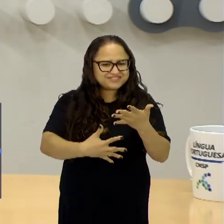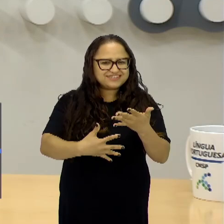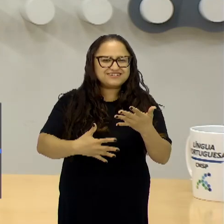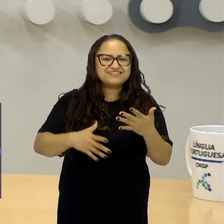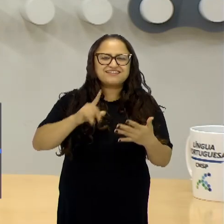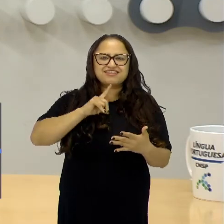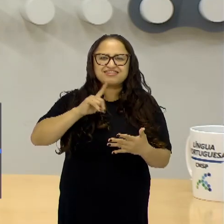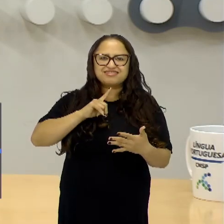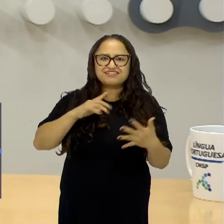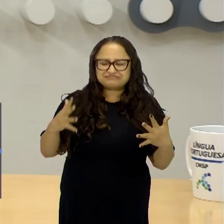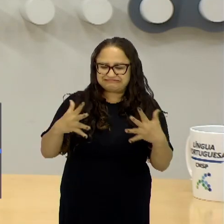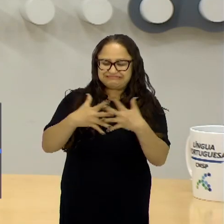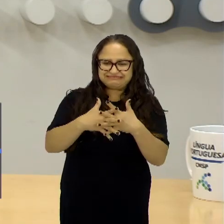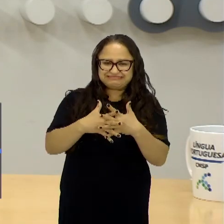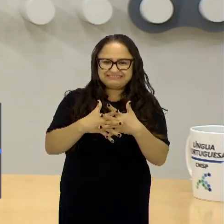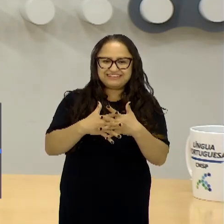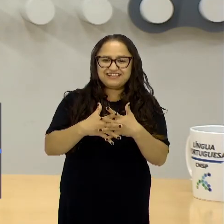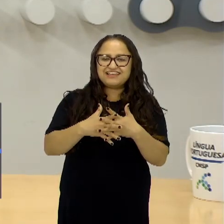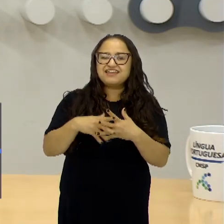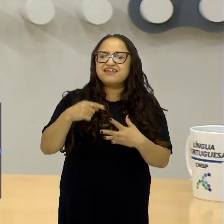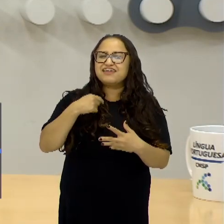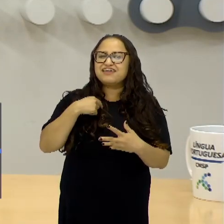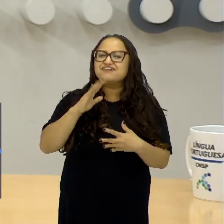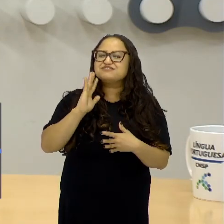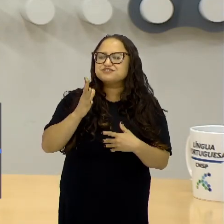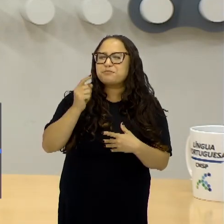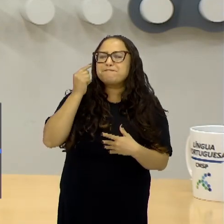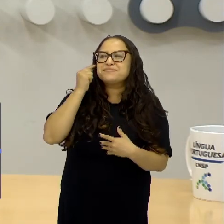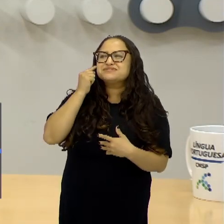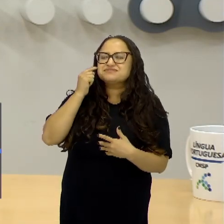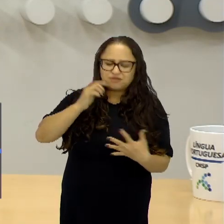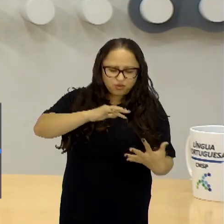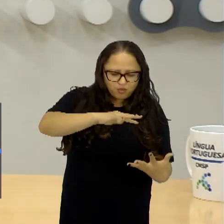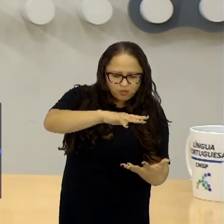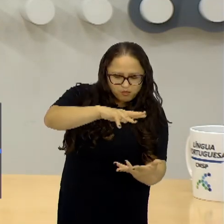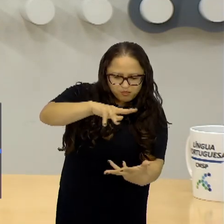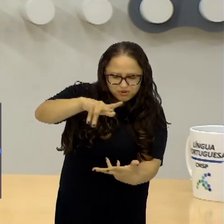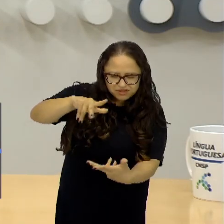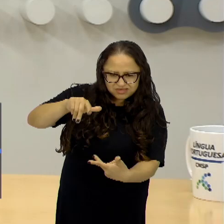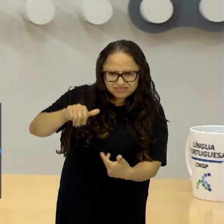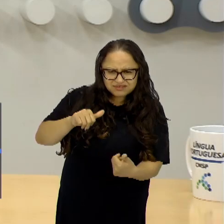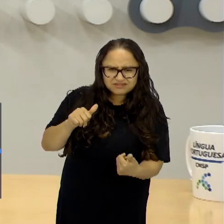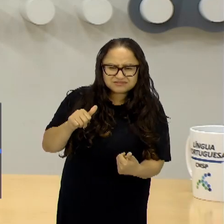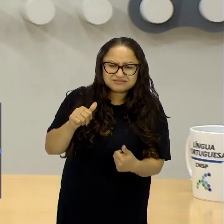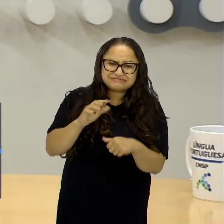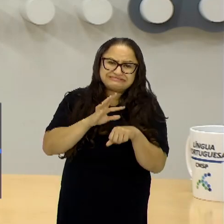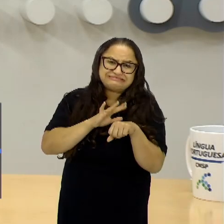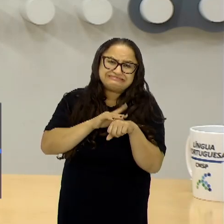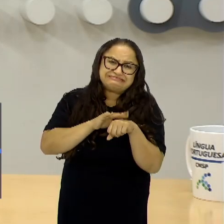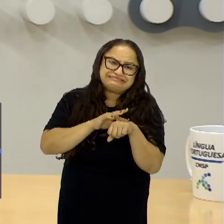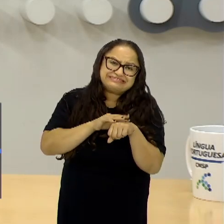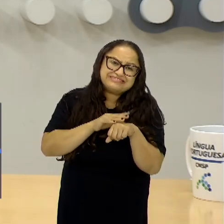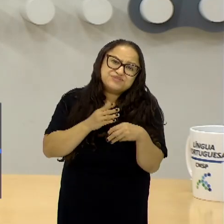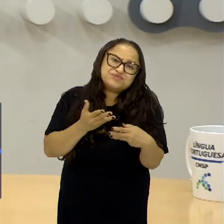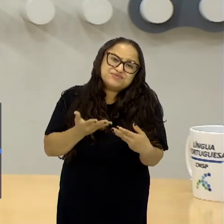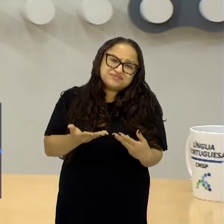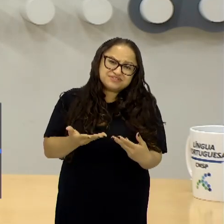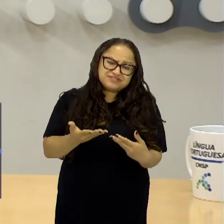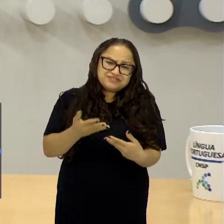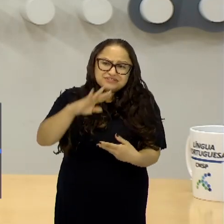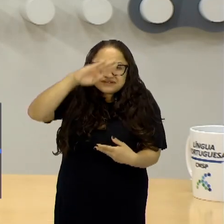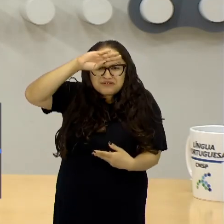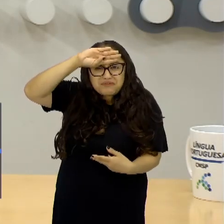mais complexa, né? Mas eu pensei assim, olha, o planeta está dodói, doente,